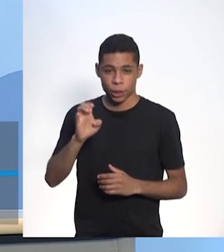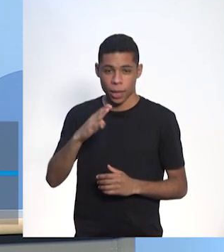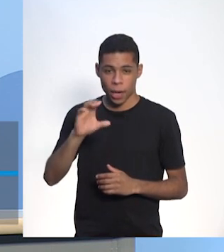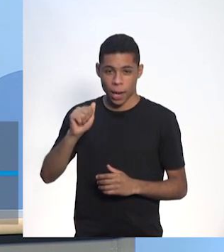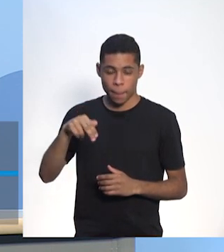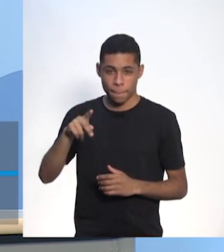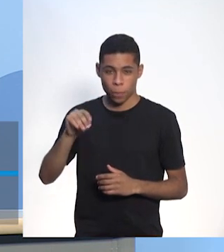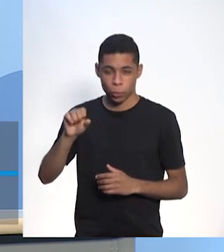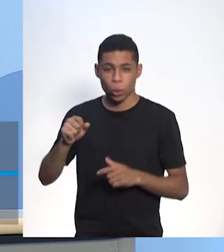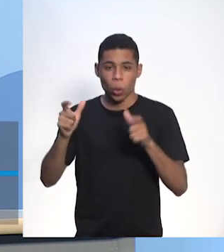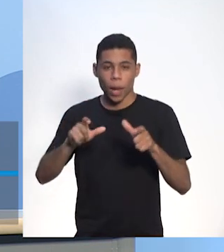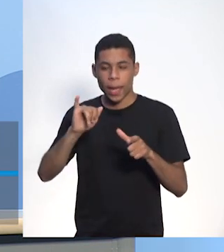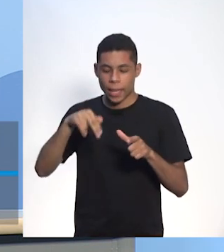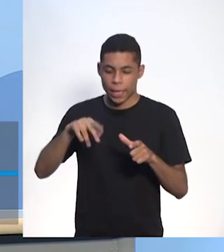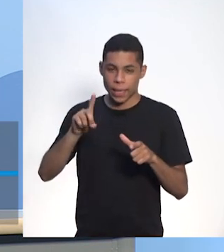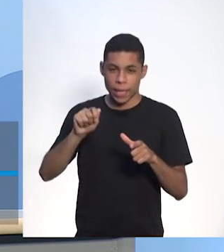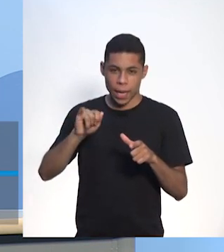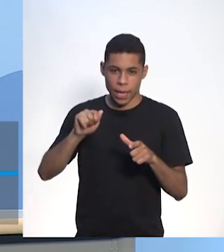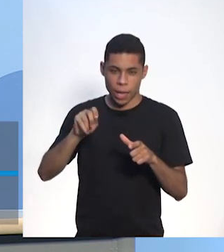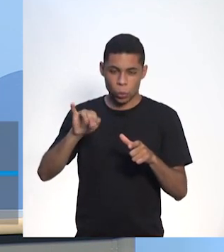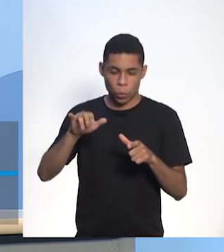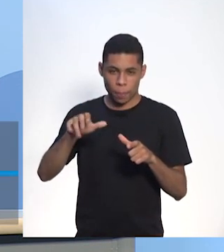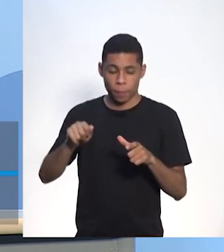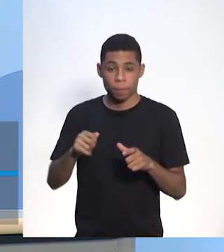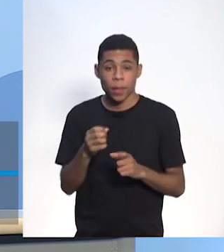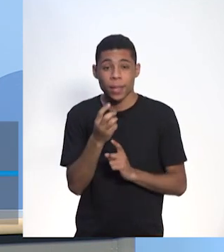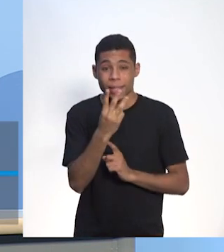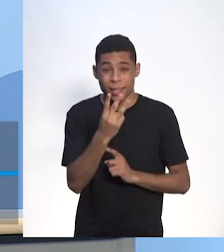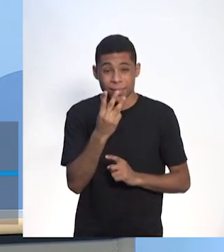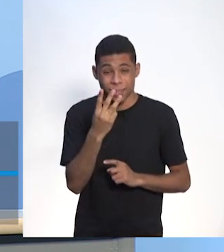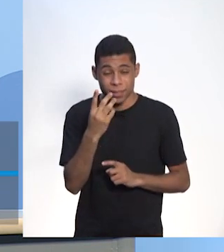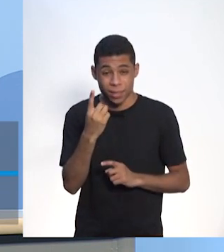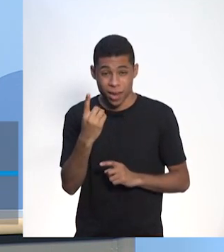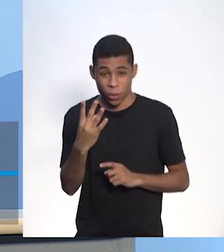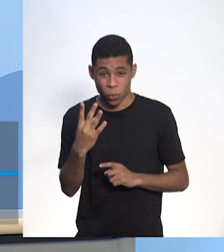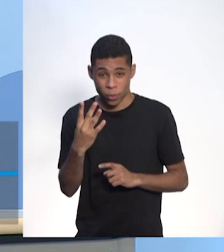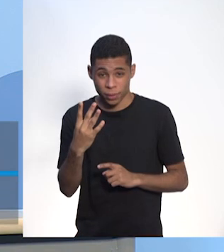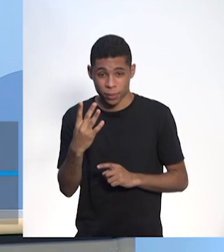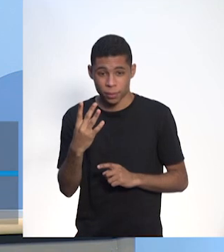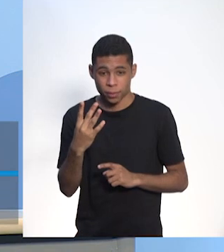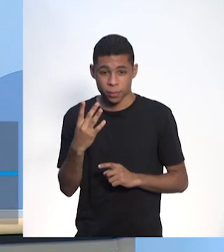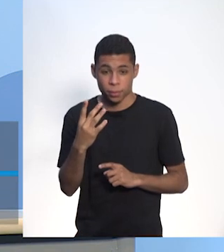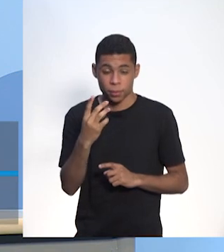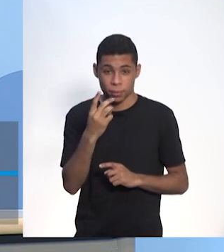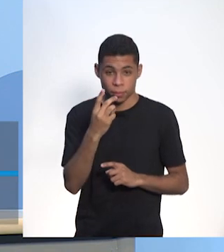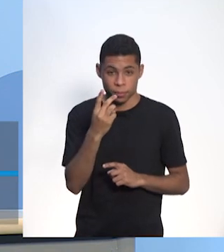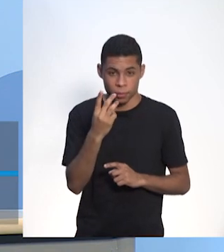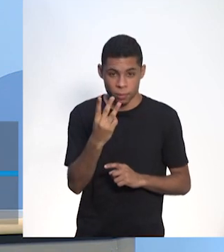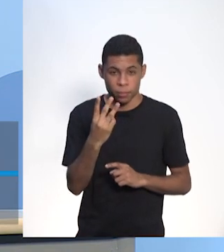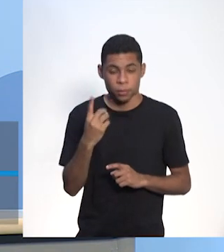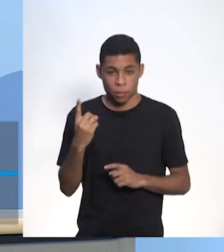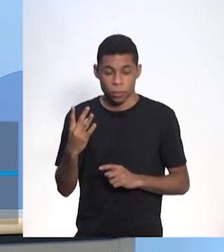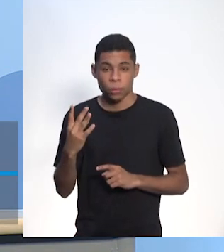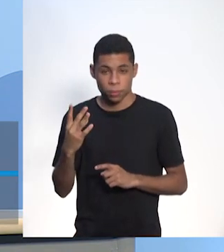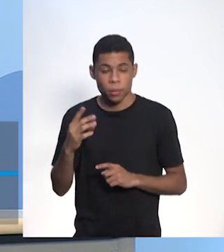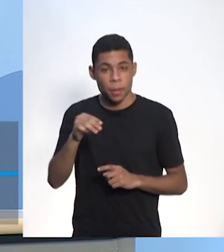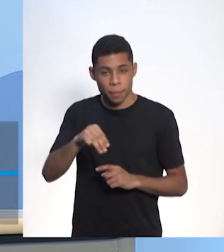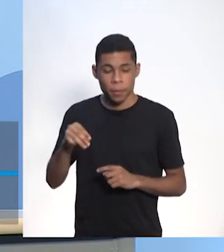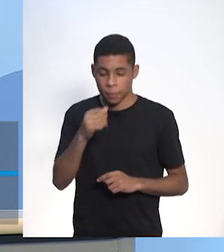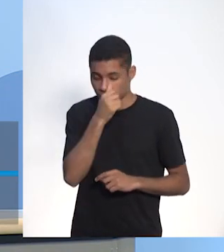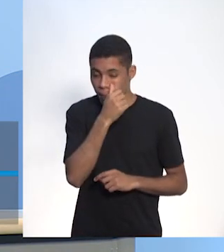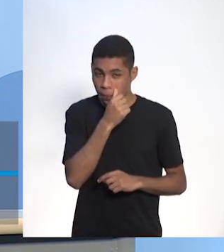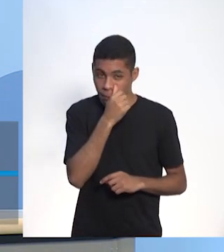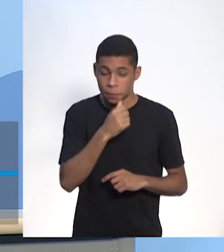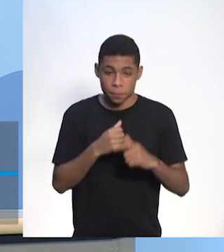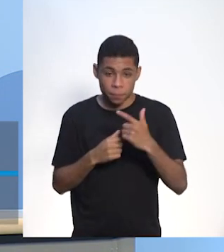de Indaiatuba, 314 milímetros quadrados. Uia, certo? que beleza, hein? Os alunos da Escola